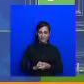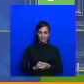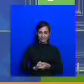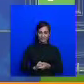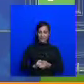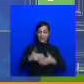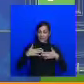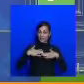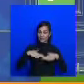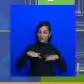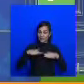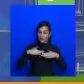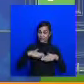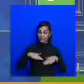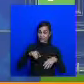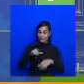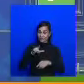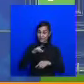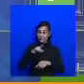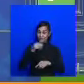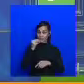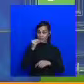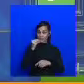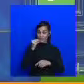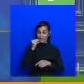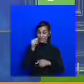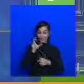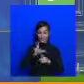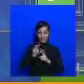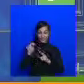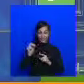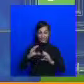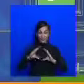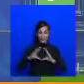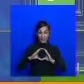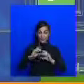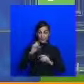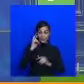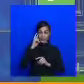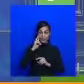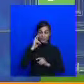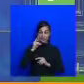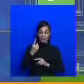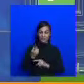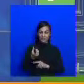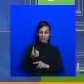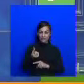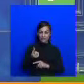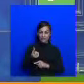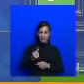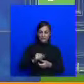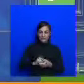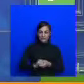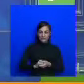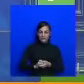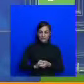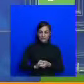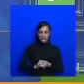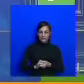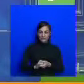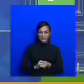67. Calma, você ainda tem chances. Bola rosa 16. Rosa